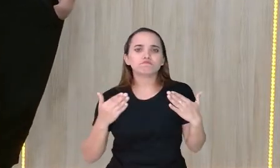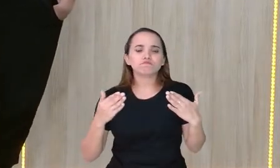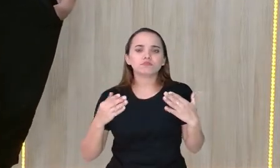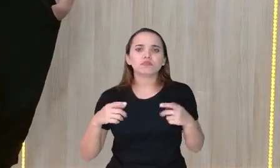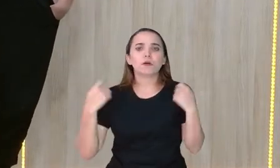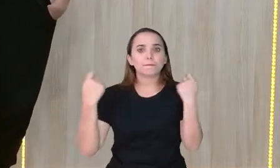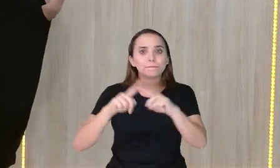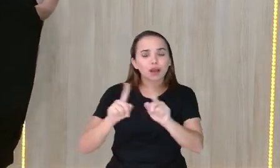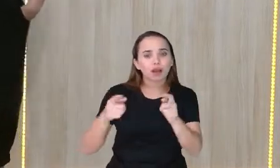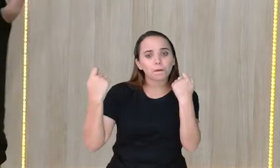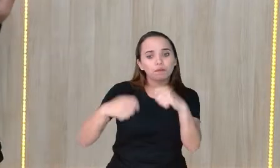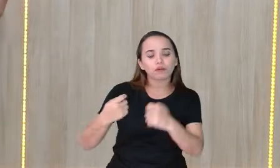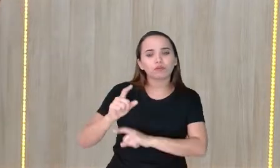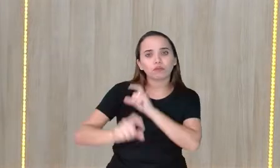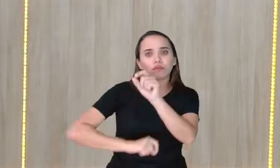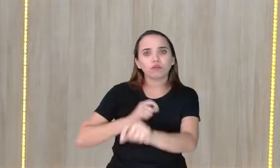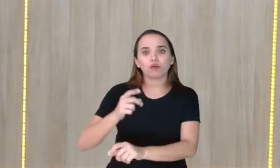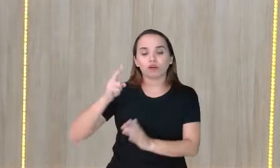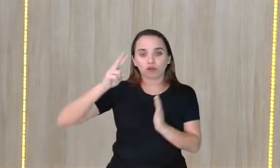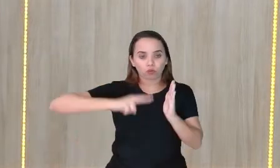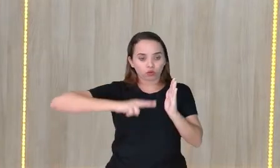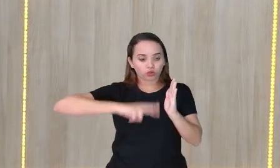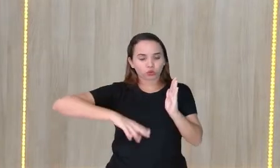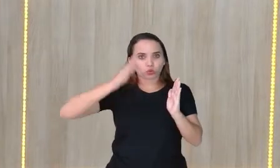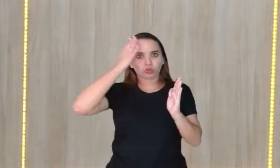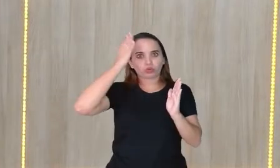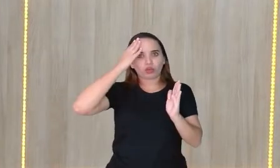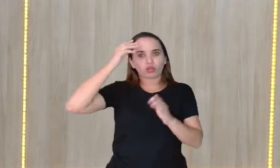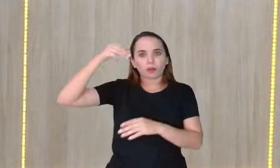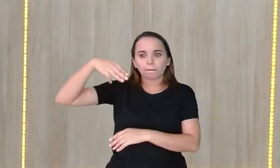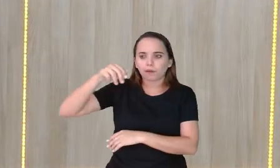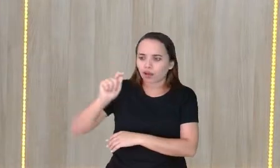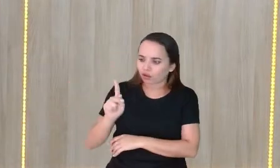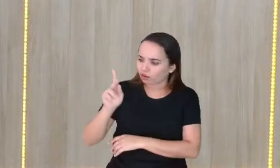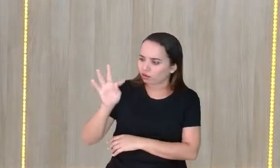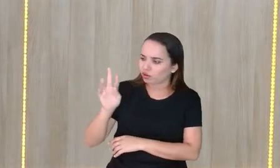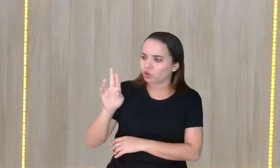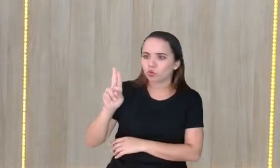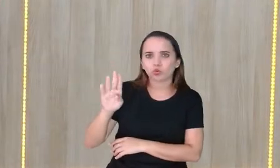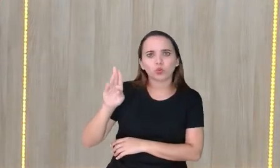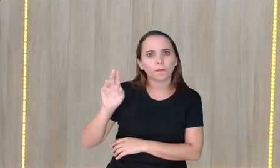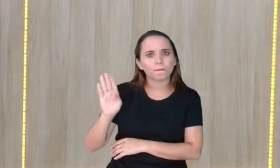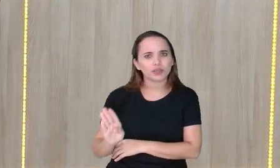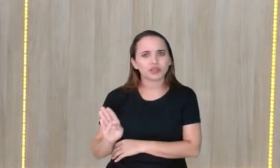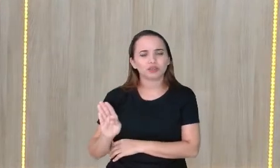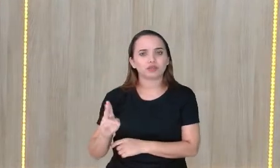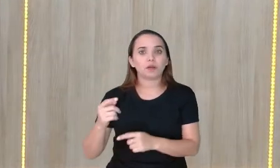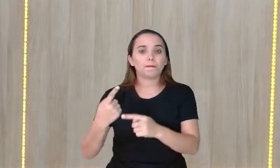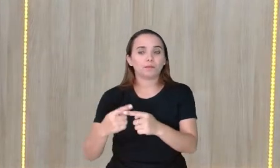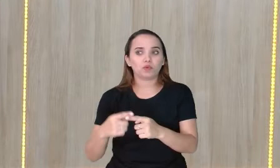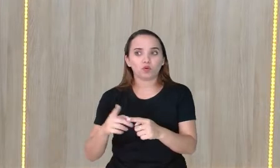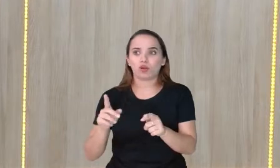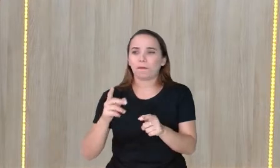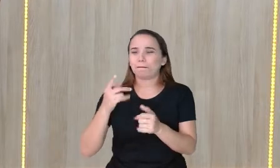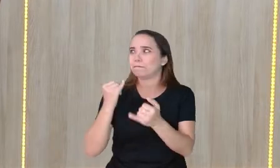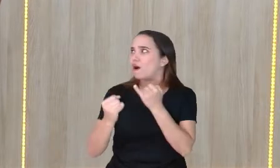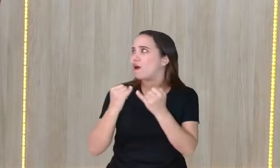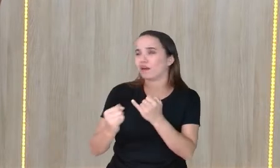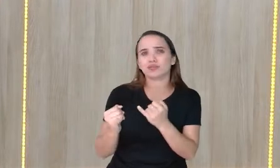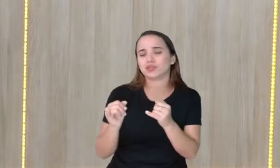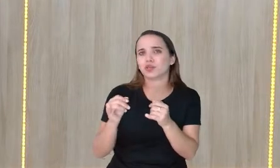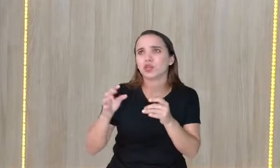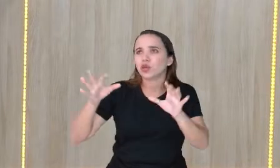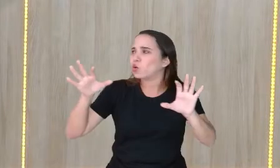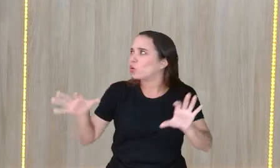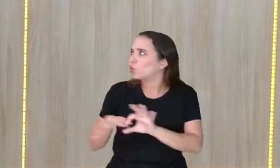meu leitor entenda o que significa Maktub. Porque senão parece que o texto ele não fecha. E aí